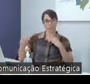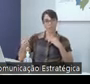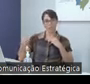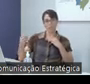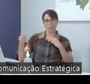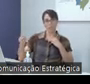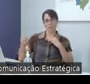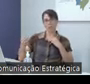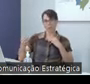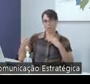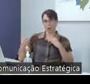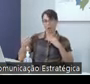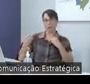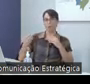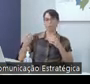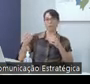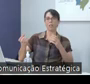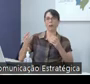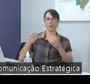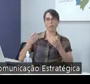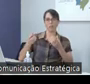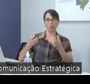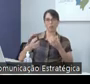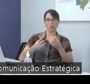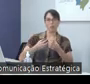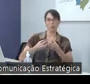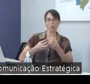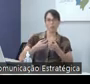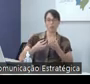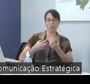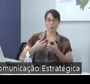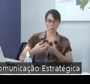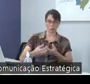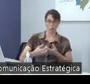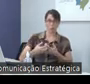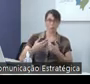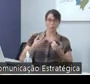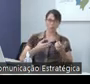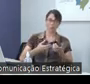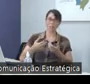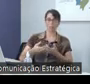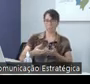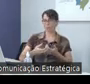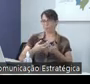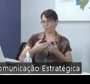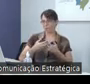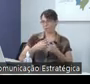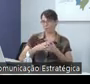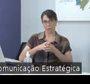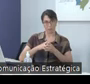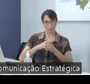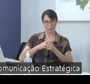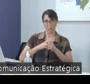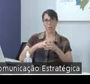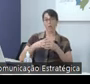com a Secretaria de Assistência Social para ver se se consegue algum tipo de ajuda para essas crianças e para a família